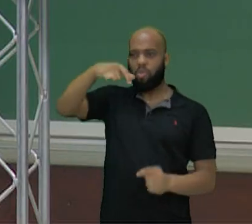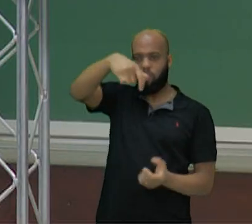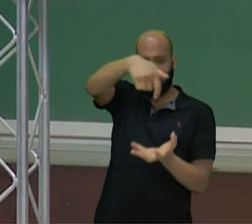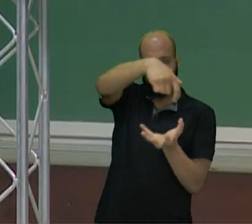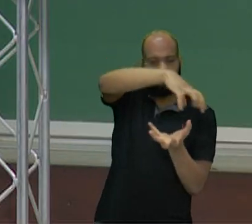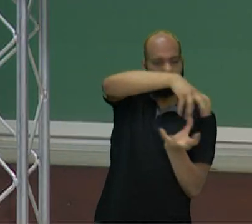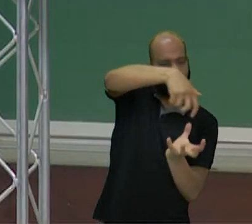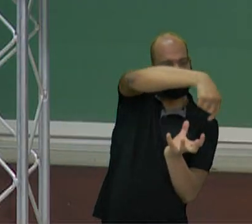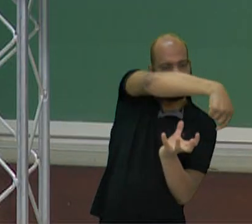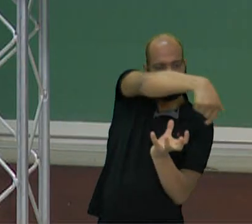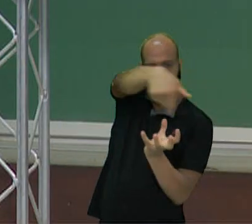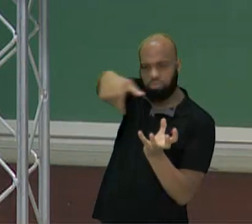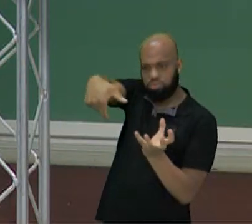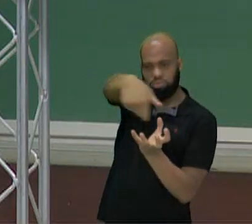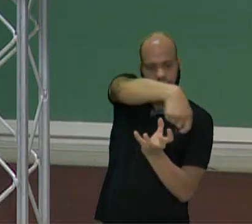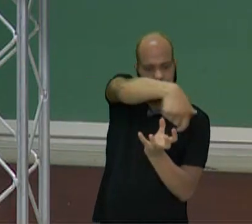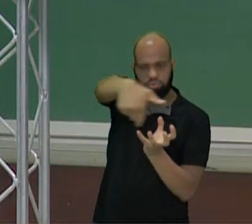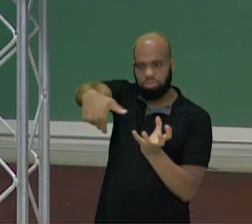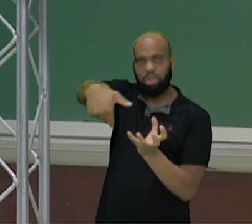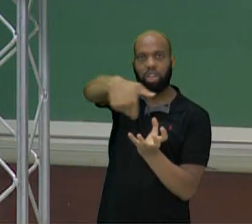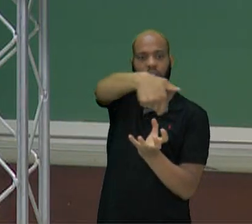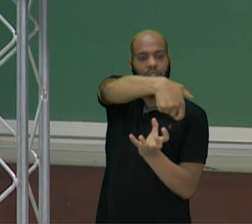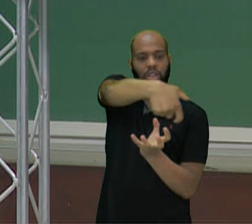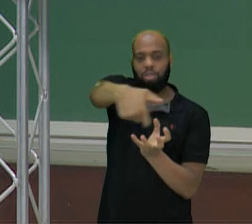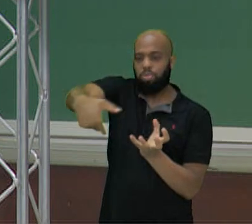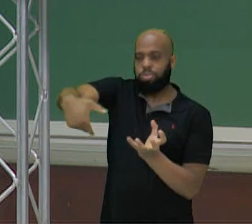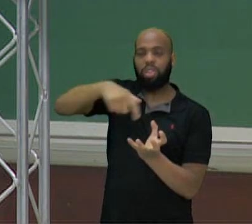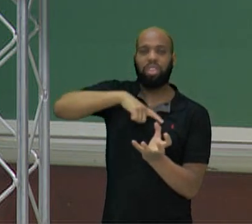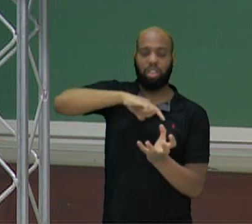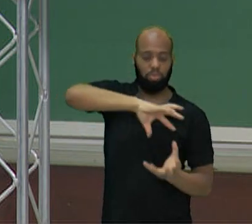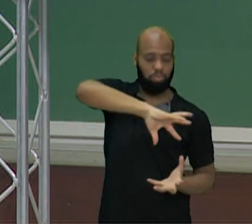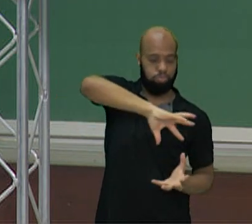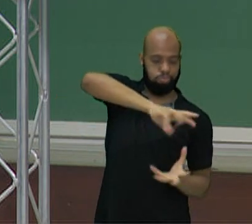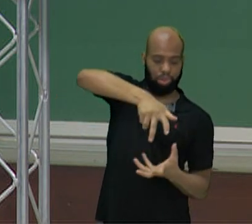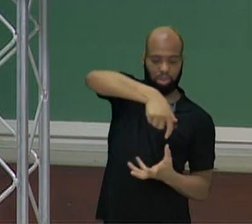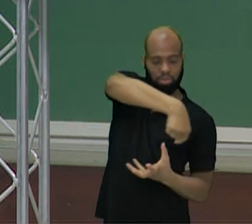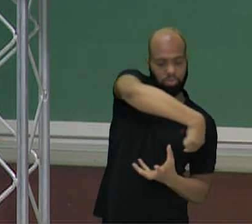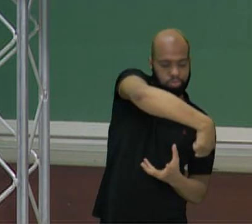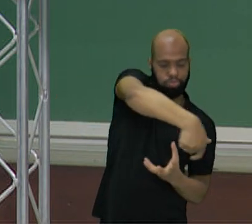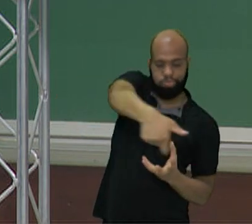faixa que engloba, ou que percorre o globo todo e que